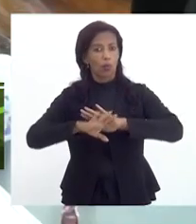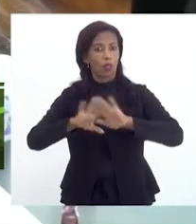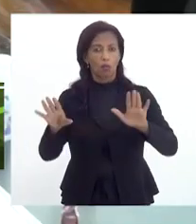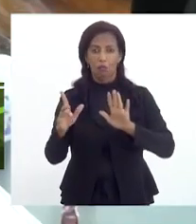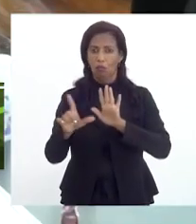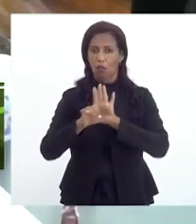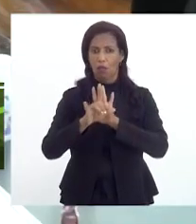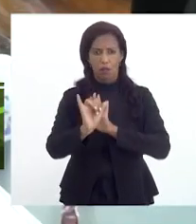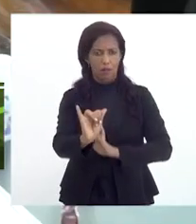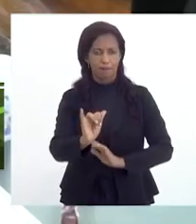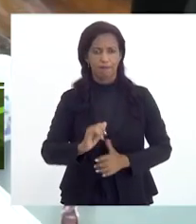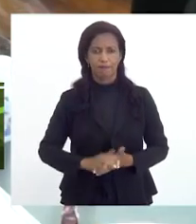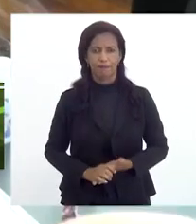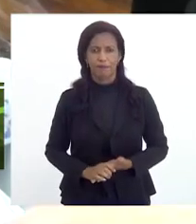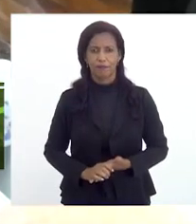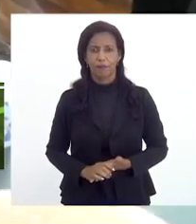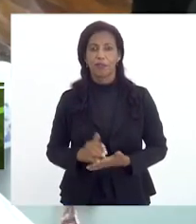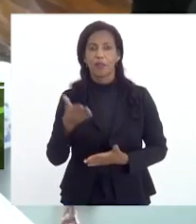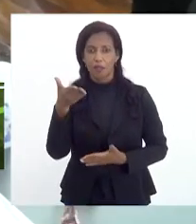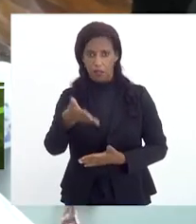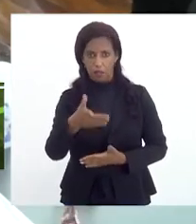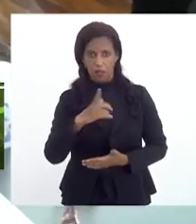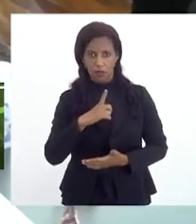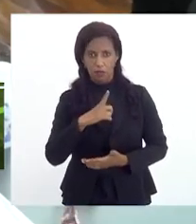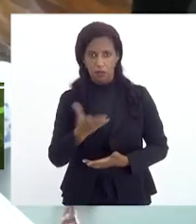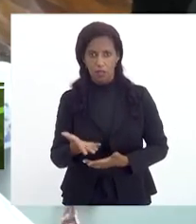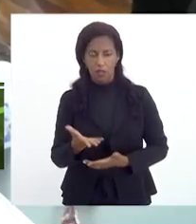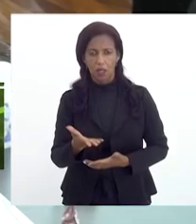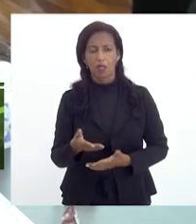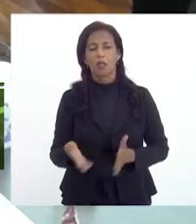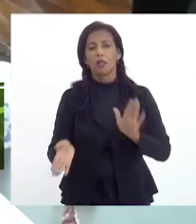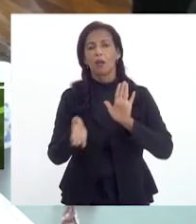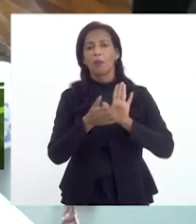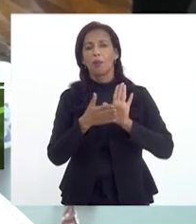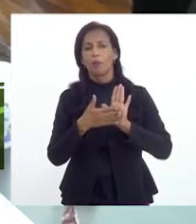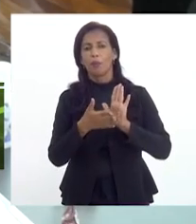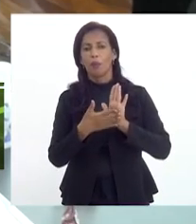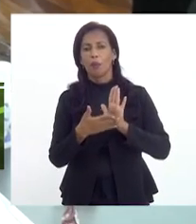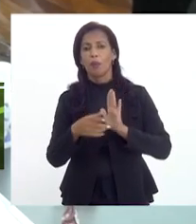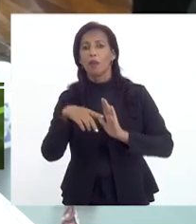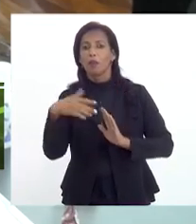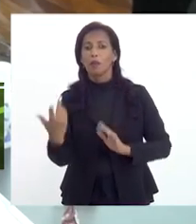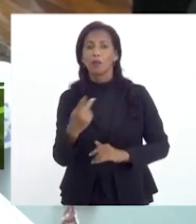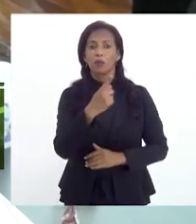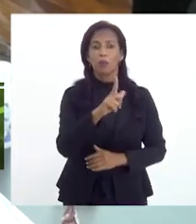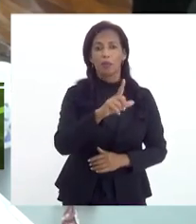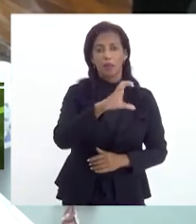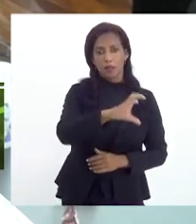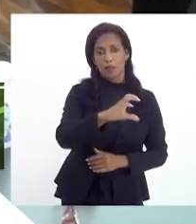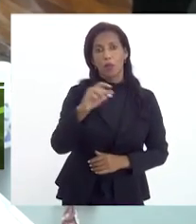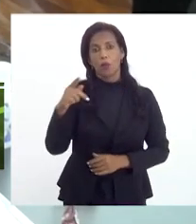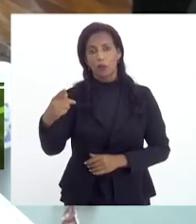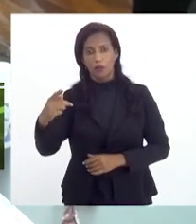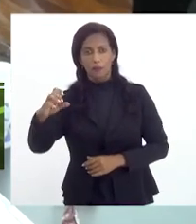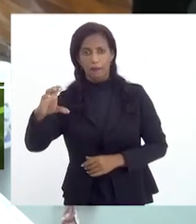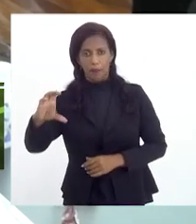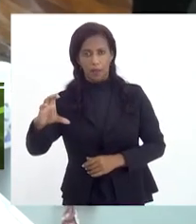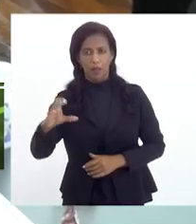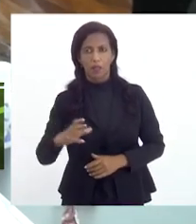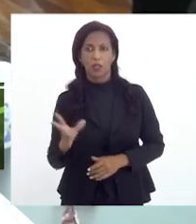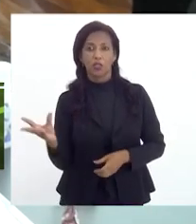lei Nesse caso tem A gente apresentou Uma proposta Tanto no PLC Quanto na PEC De